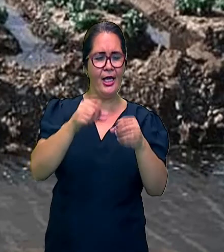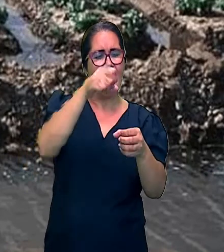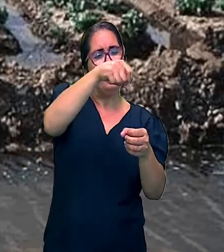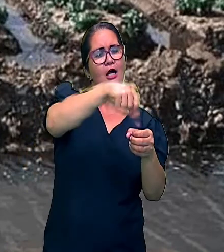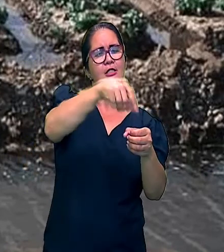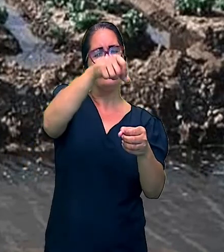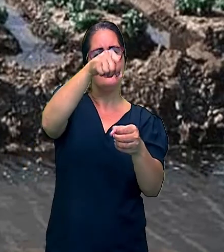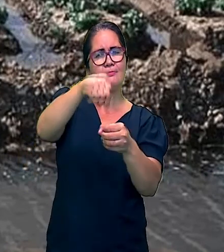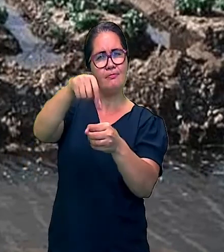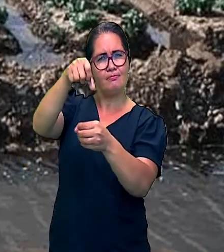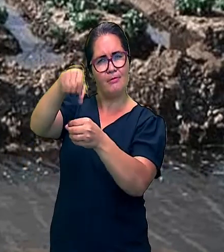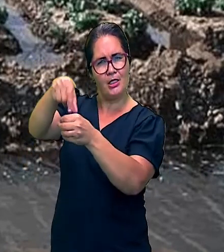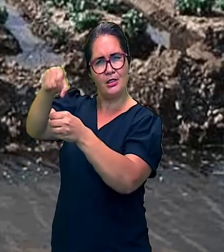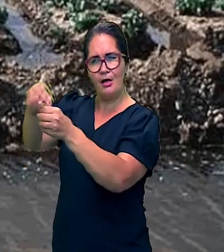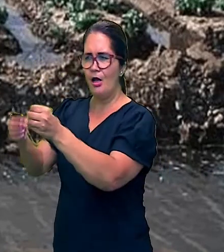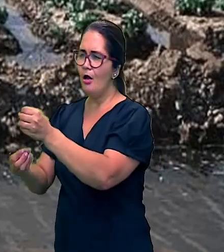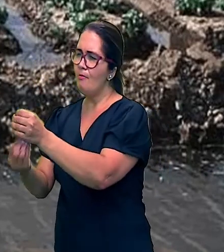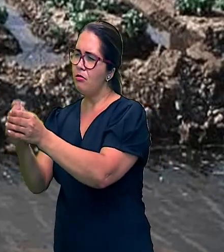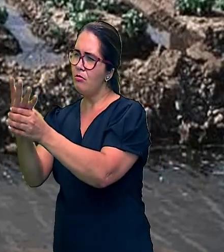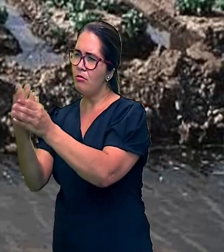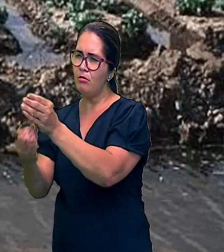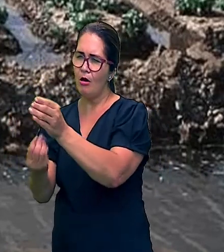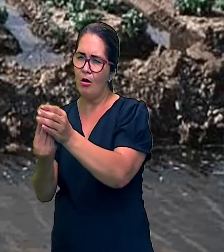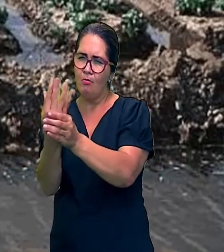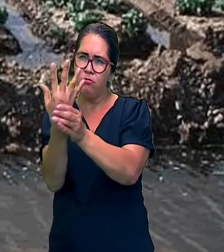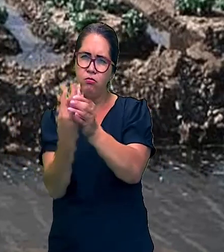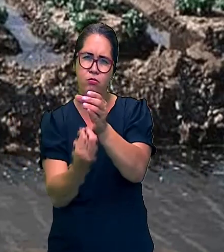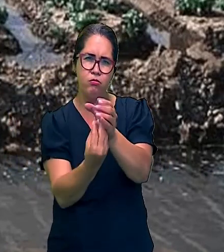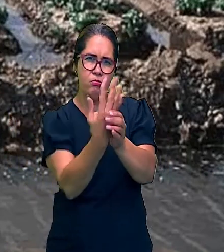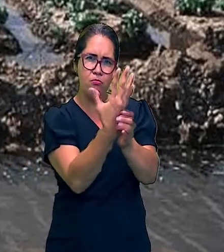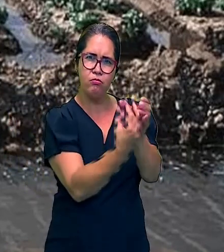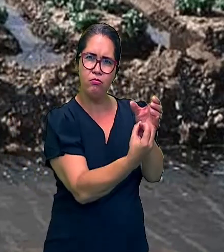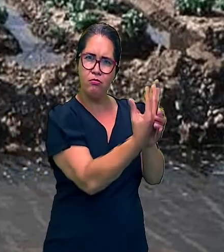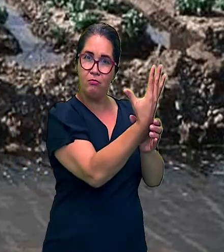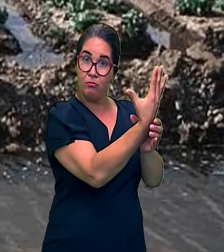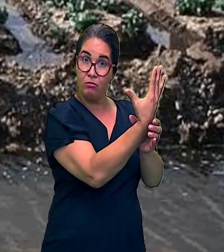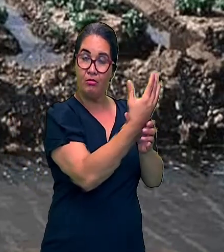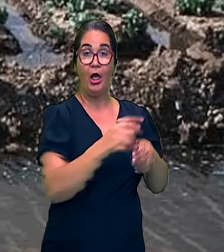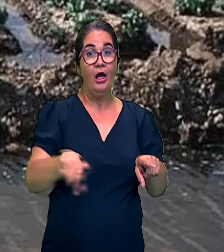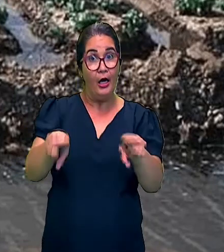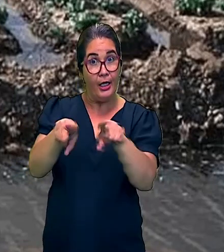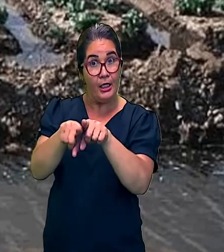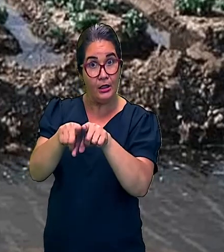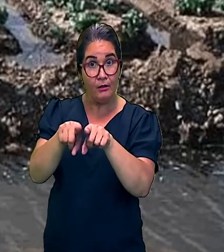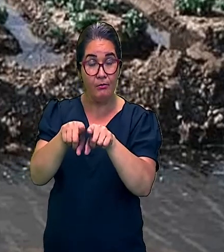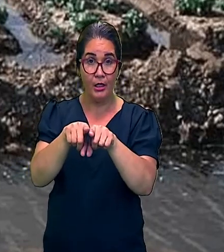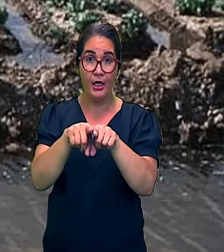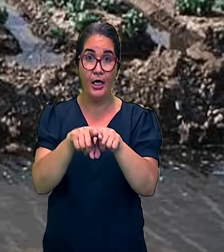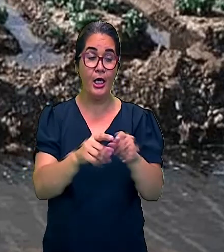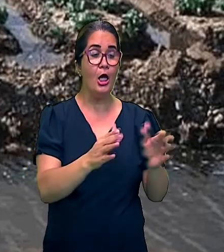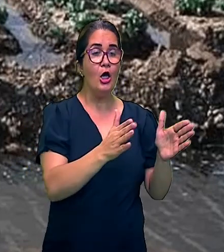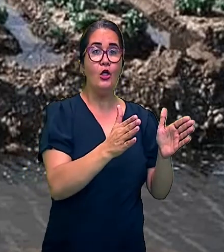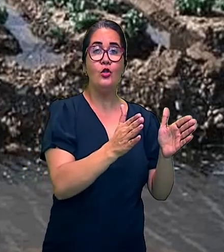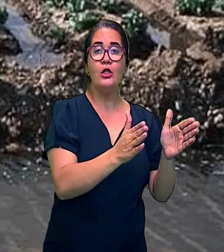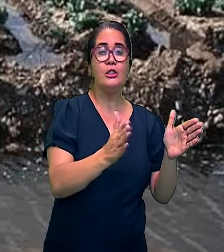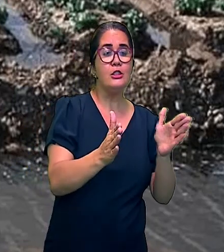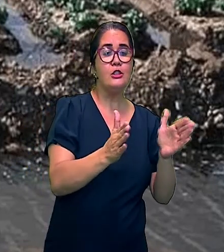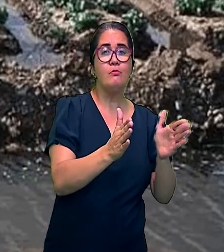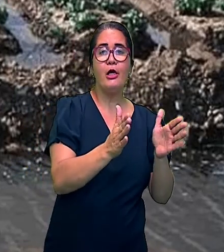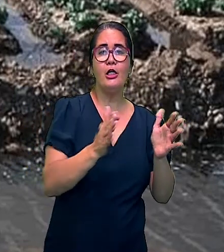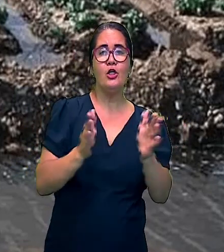a produção humana ela vai crescer rapidamente nestes períodos. Porque quanto mais sedentários